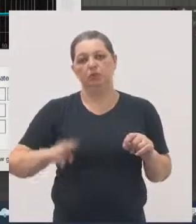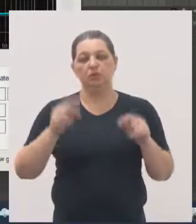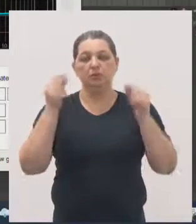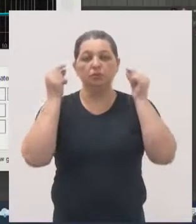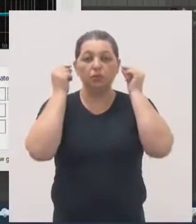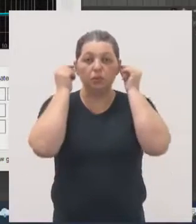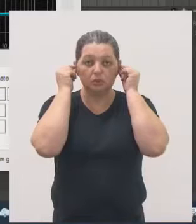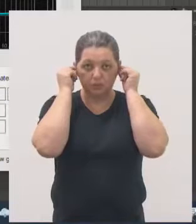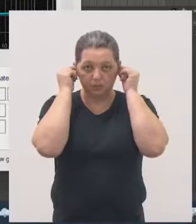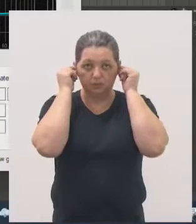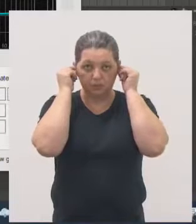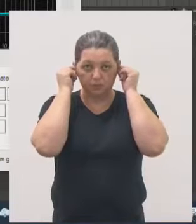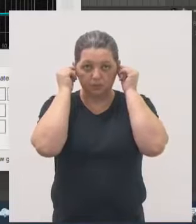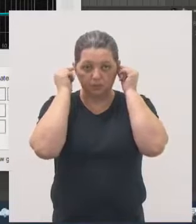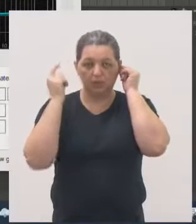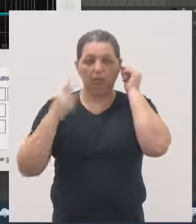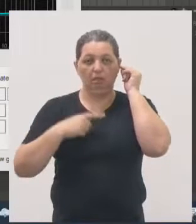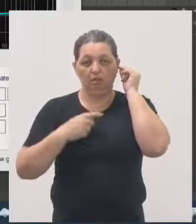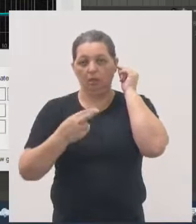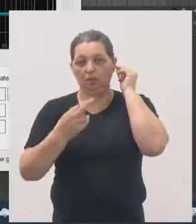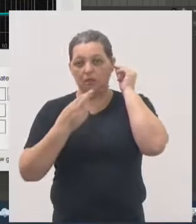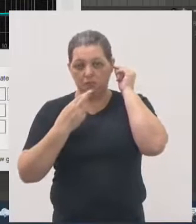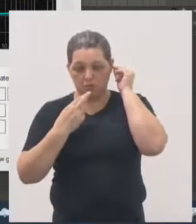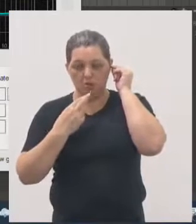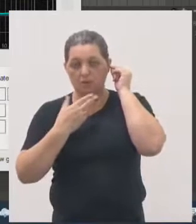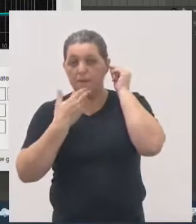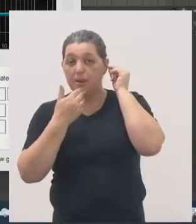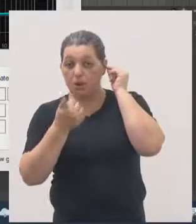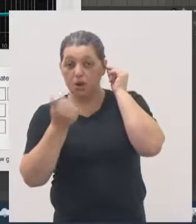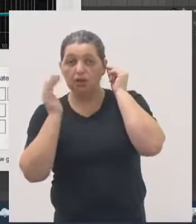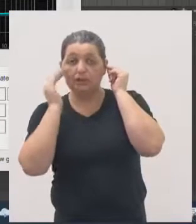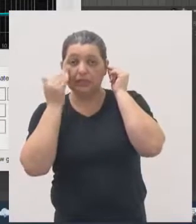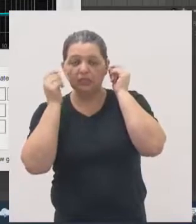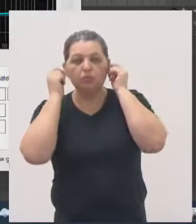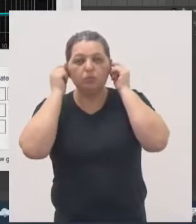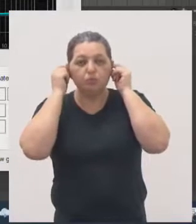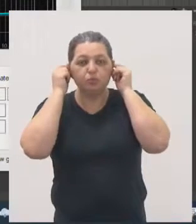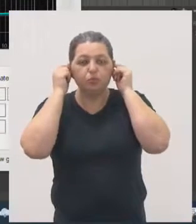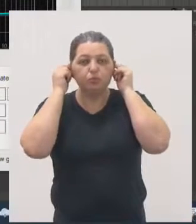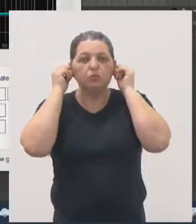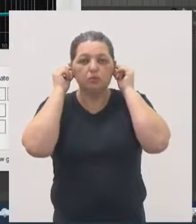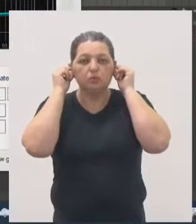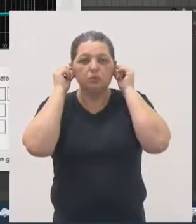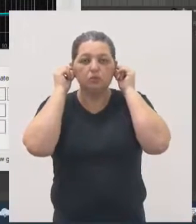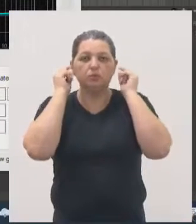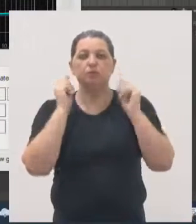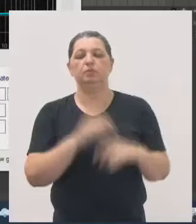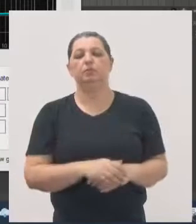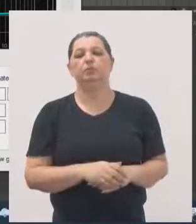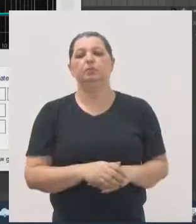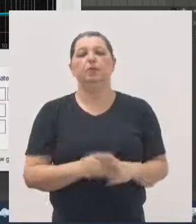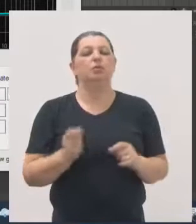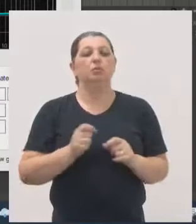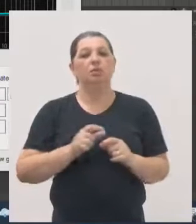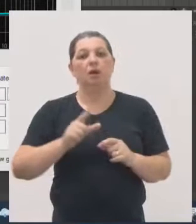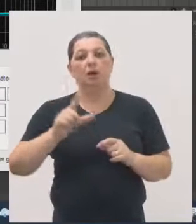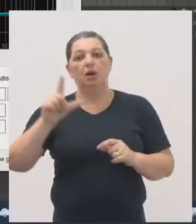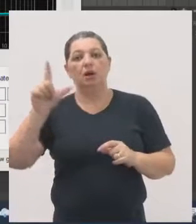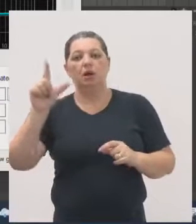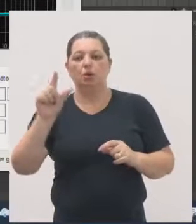ouvido, que a gente tem uma resposta melhor no fone. Então, você utiliza um fone de ouvido e vai aumentando e